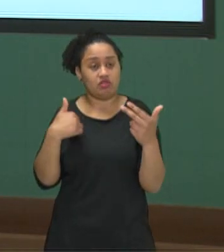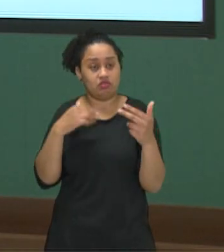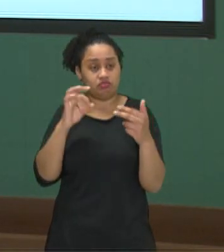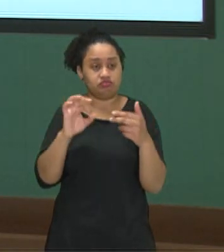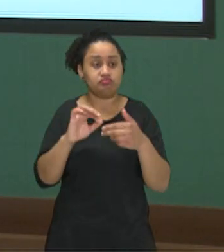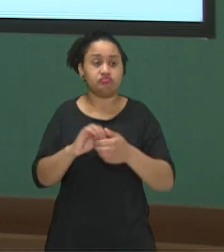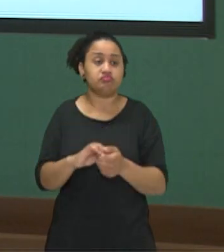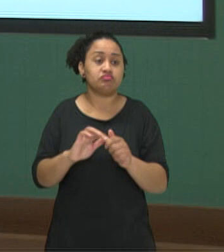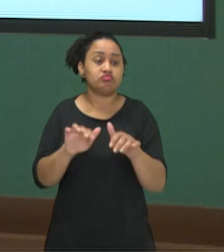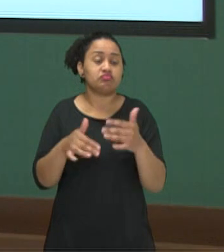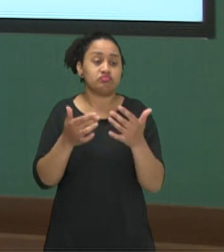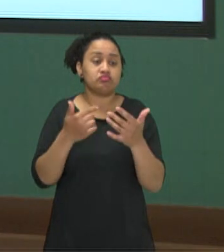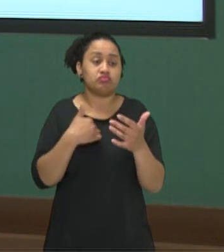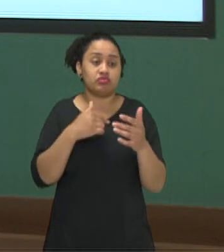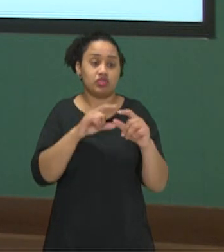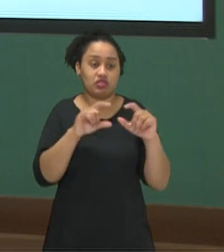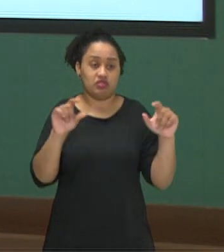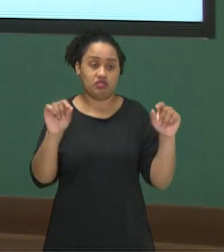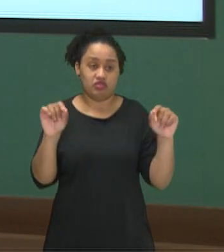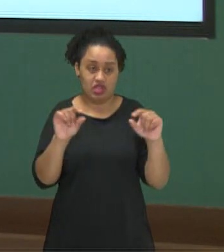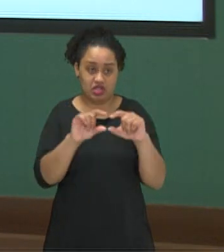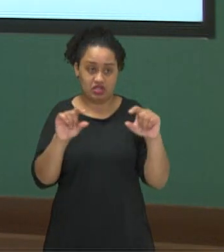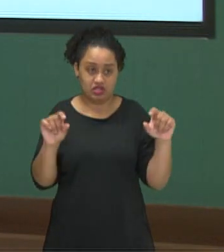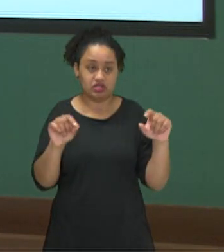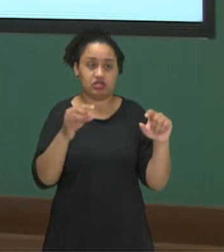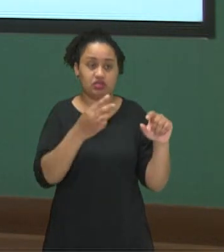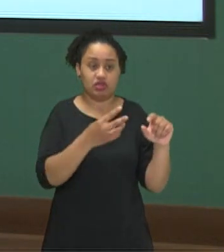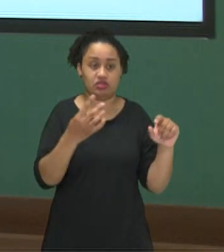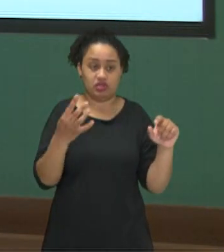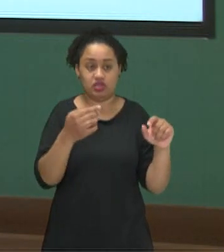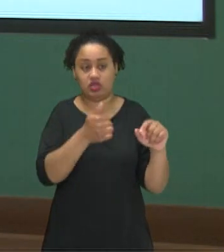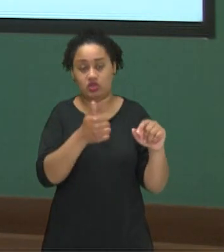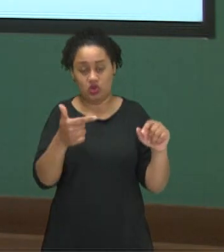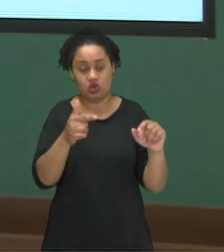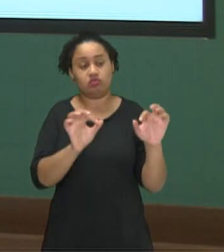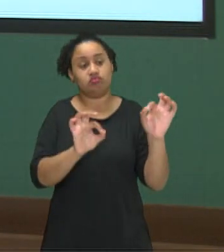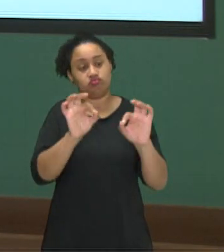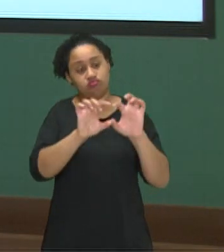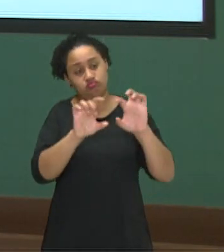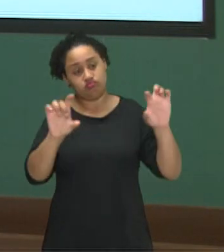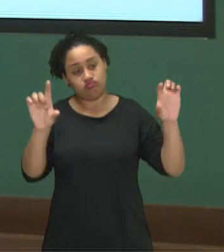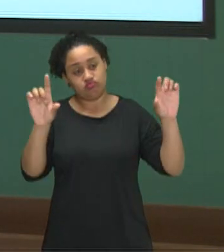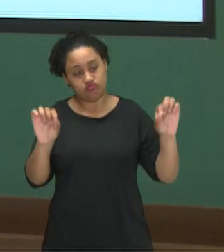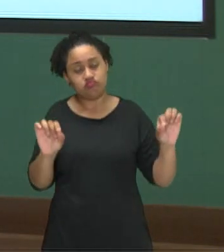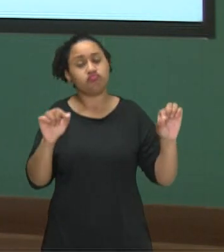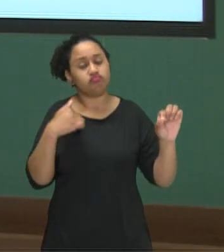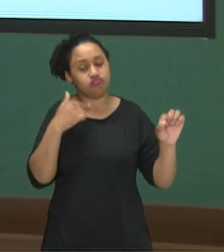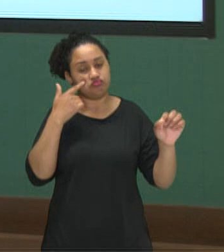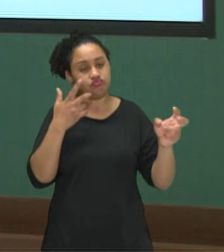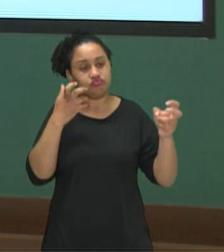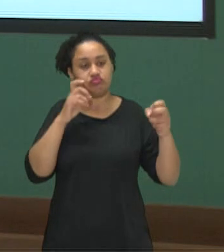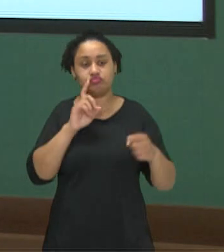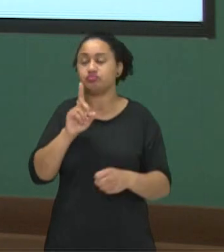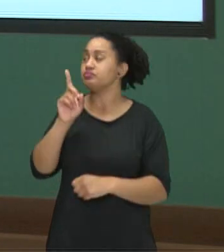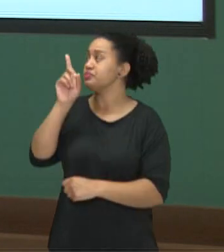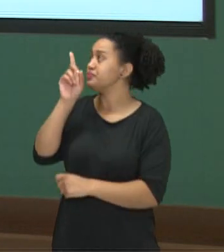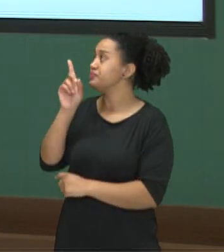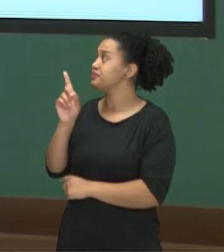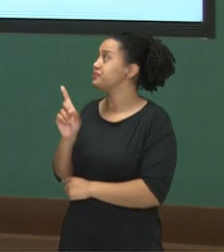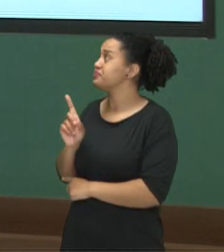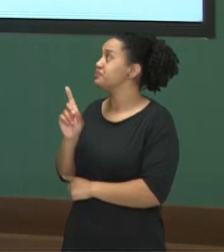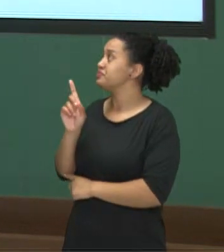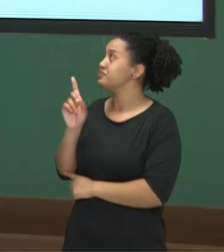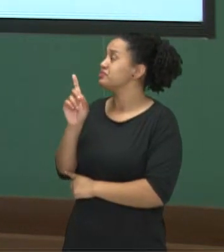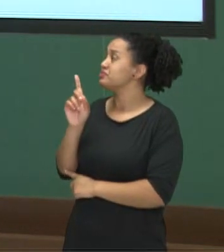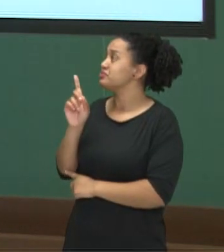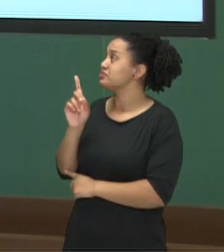usei. MMC entre o 4 e o 3 é 12, arrumando essa fração, né, fração equivalente, 12